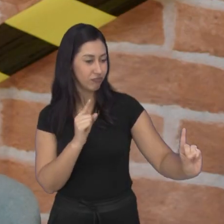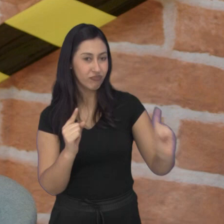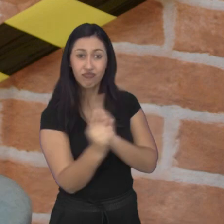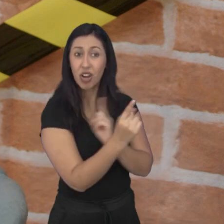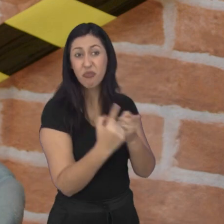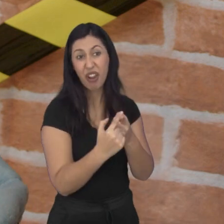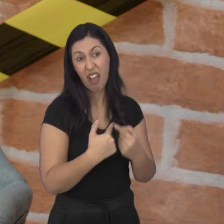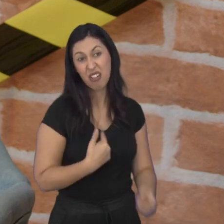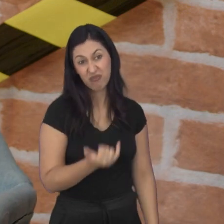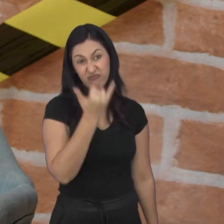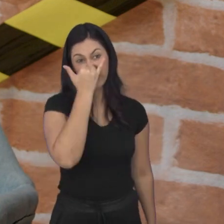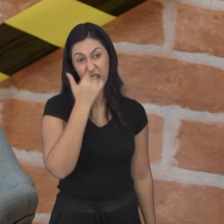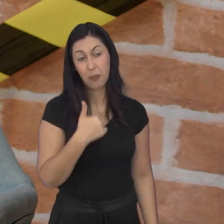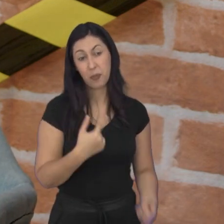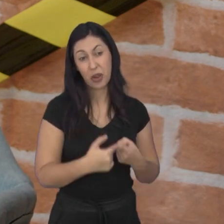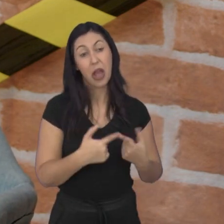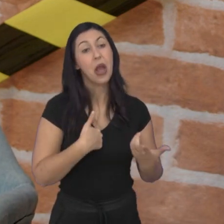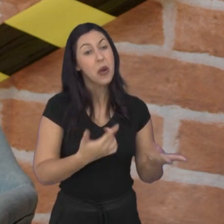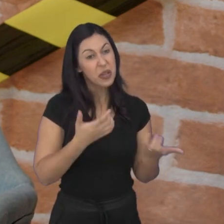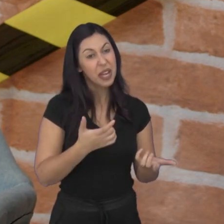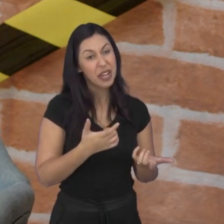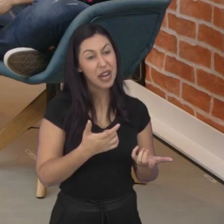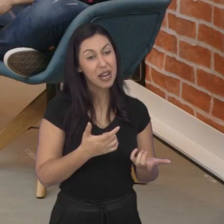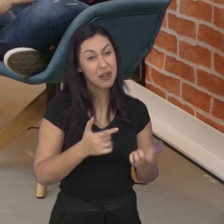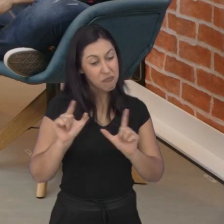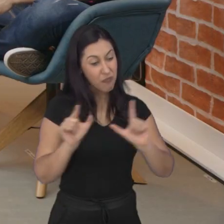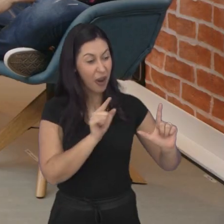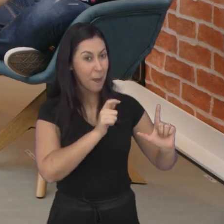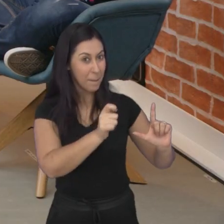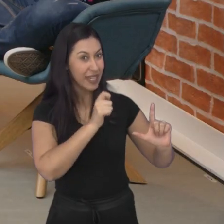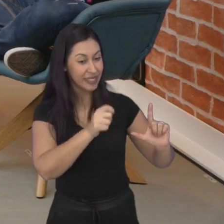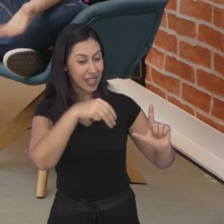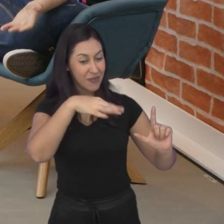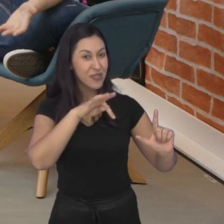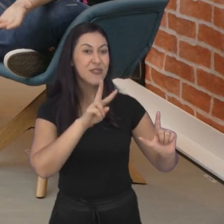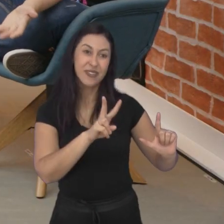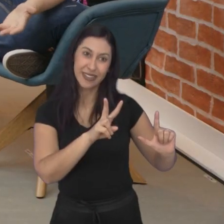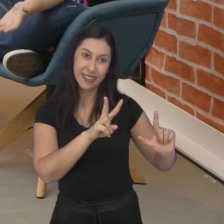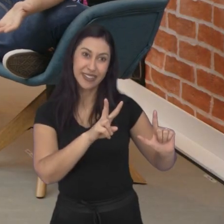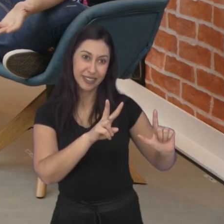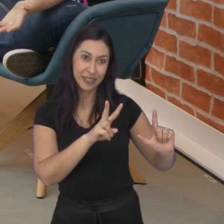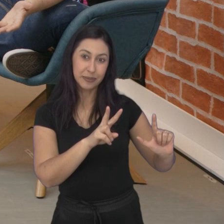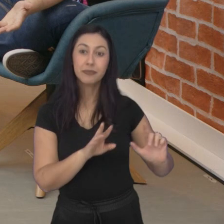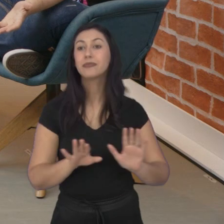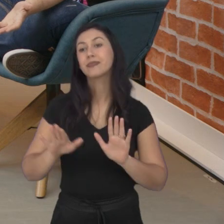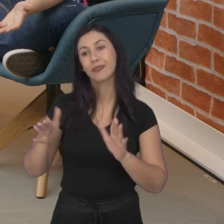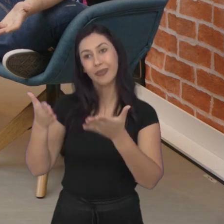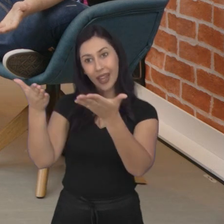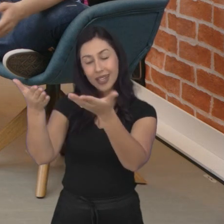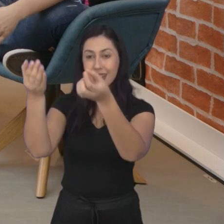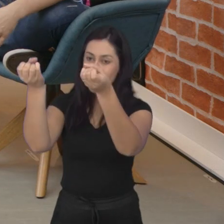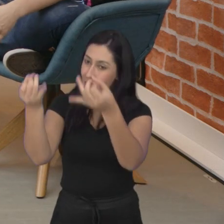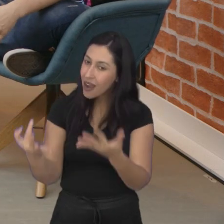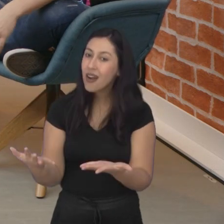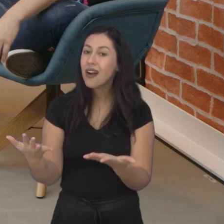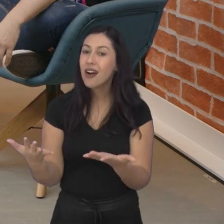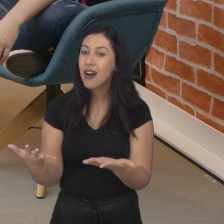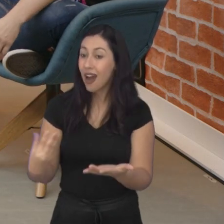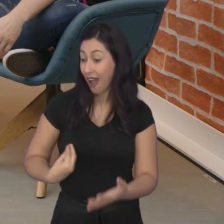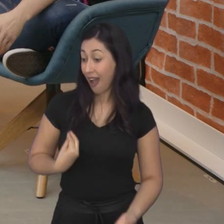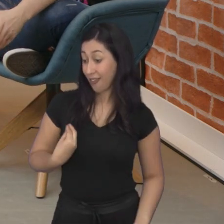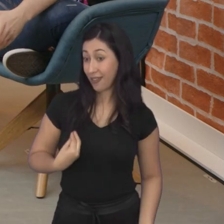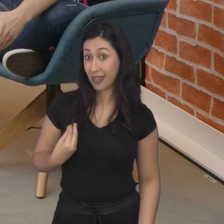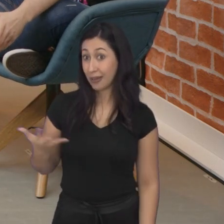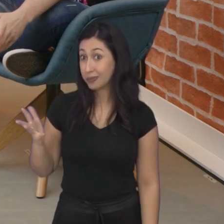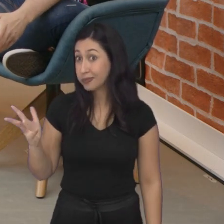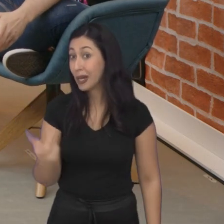das minhas frustrações também é não ser apresentador da MTV. Não ser VJ. Ué, e o Júnior e agora ele é apresentador. Você acabou de falar aí, ó, que